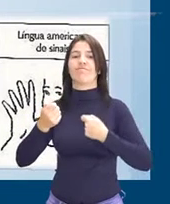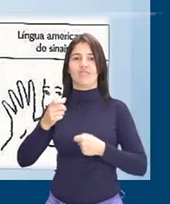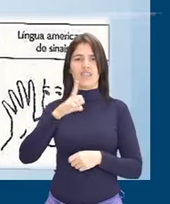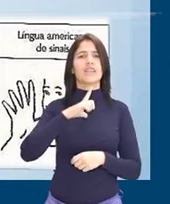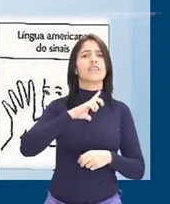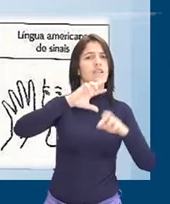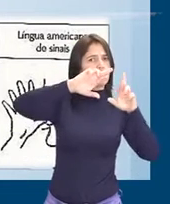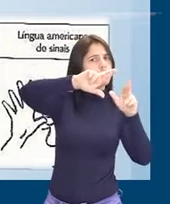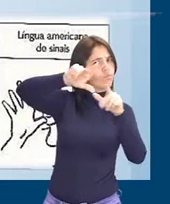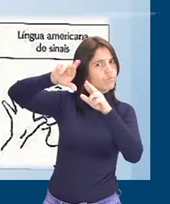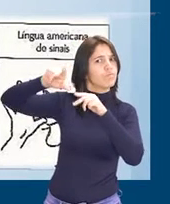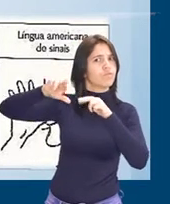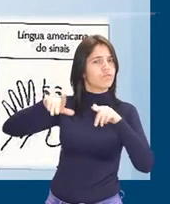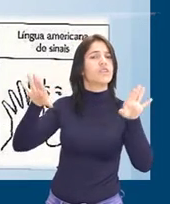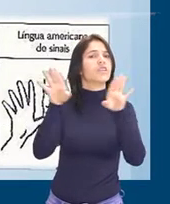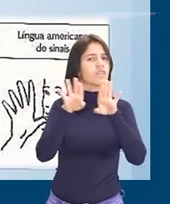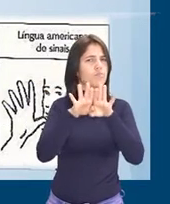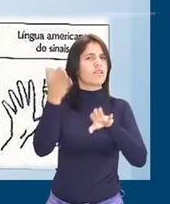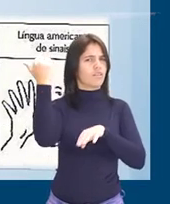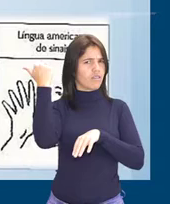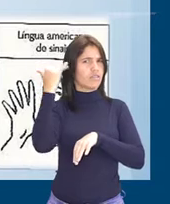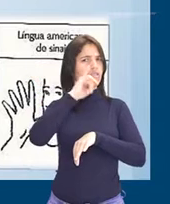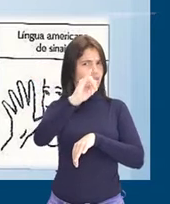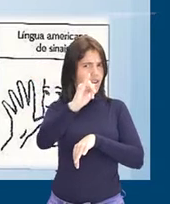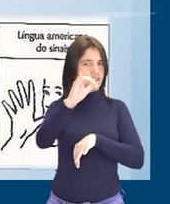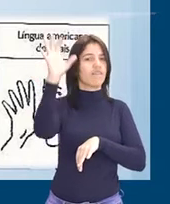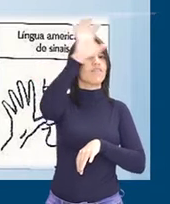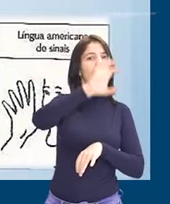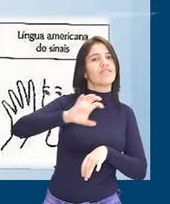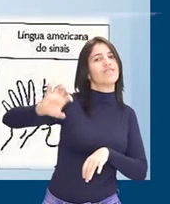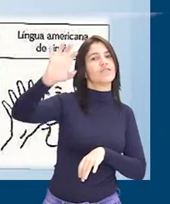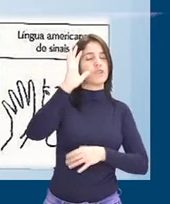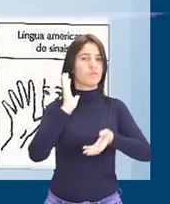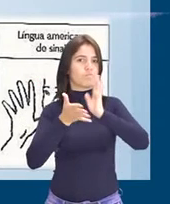até mesmo regional sobre a língua de sinais.